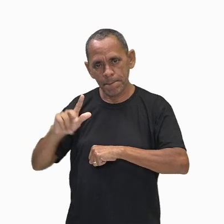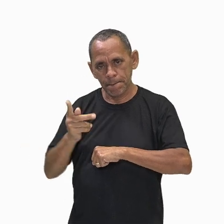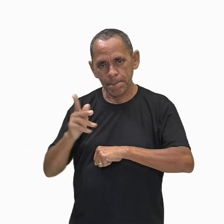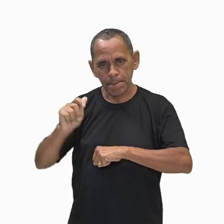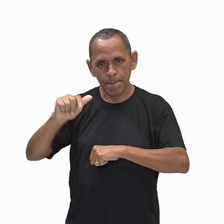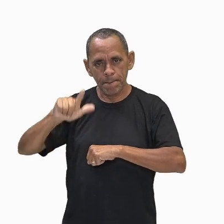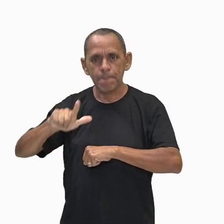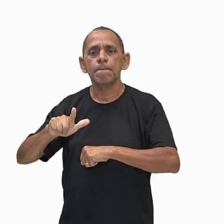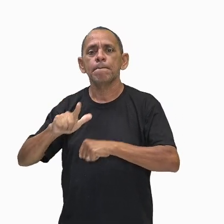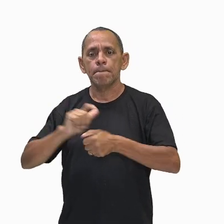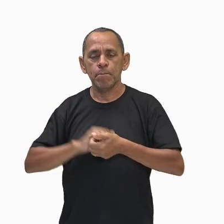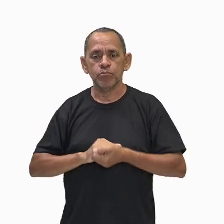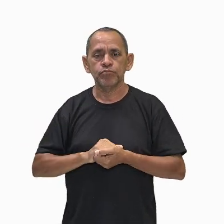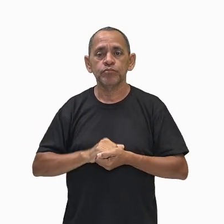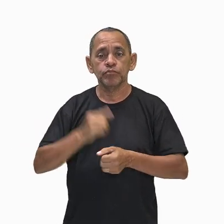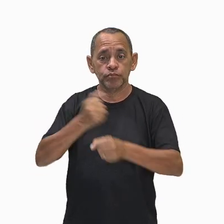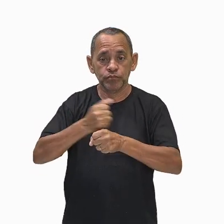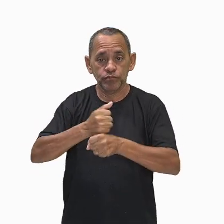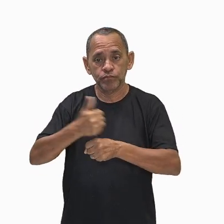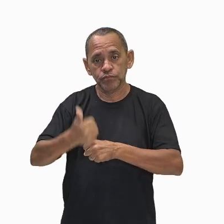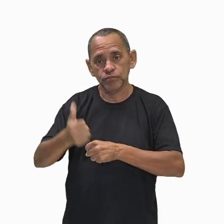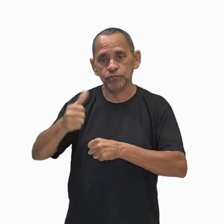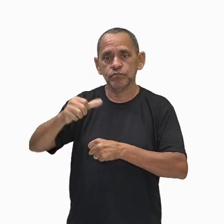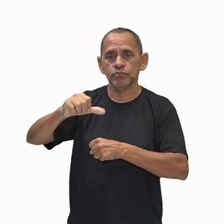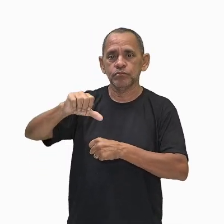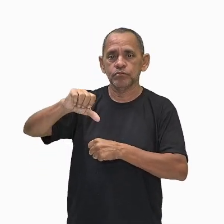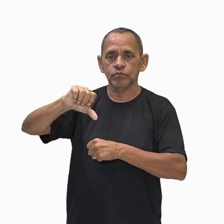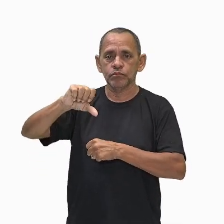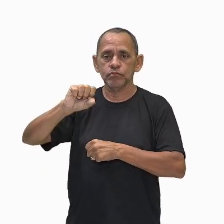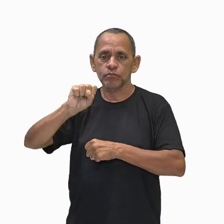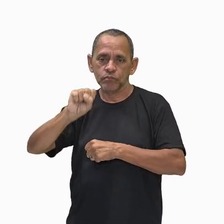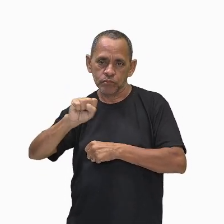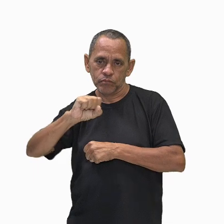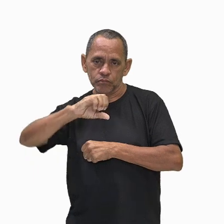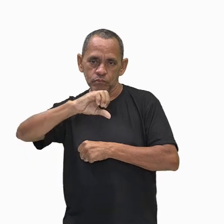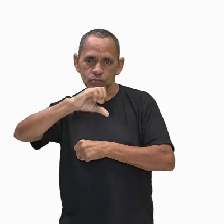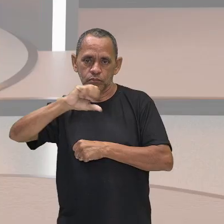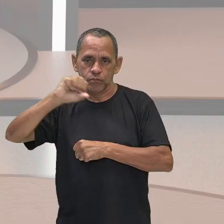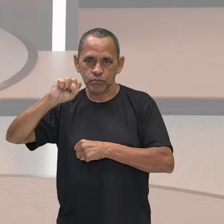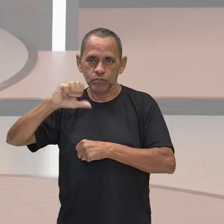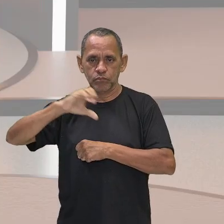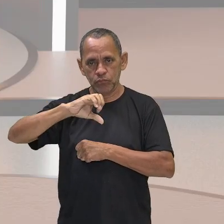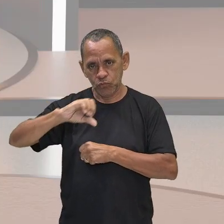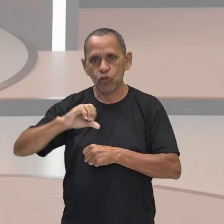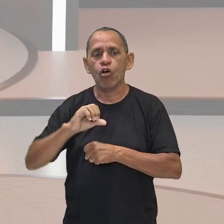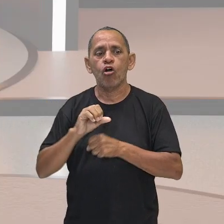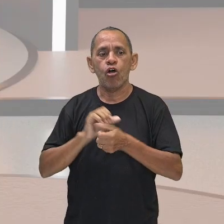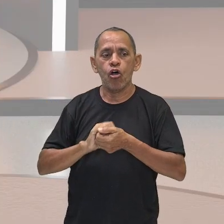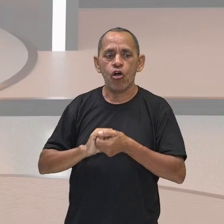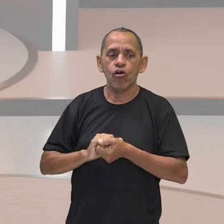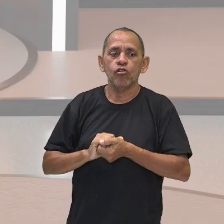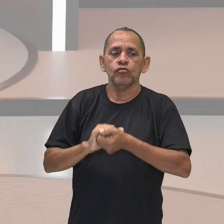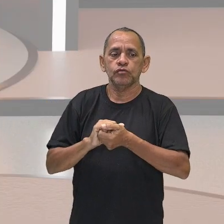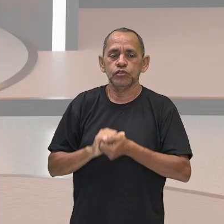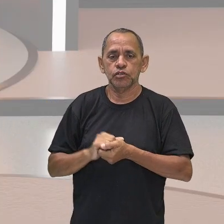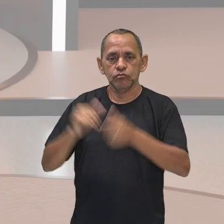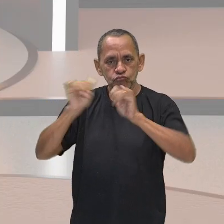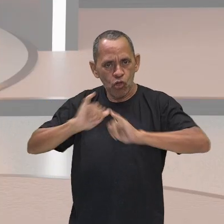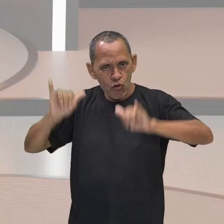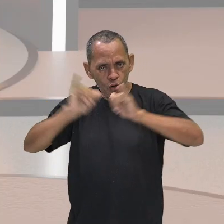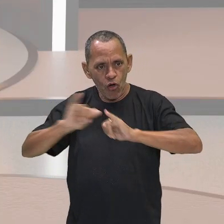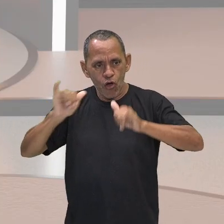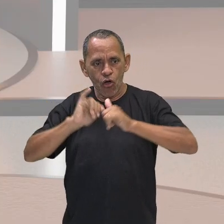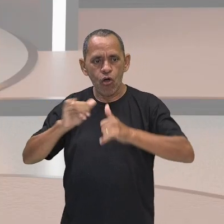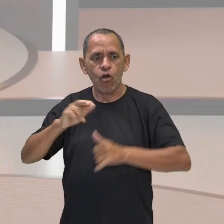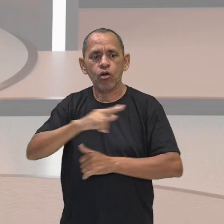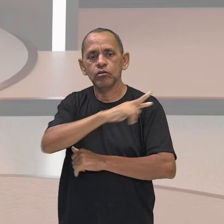né? 1889, como aí a proclamação da nossa República. E aí eu preciso chamar a atenção de vocês,